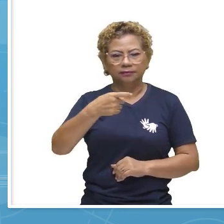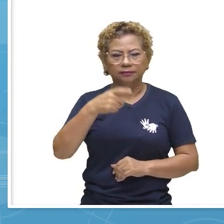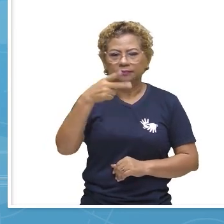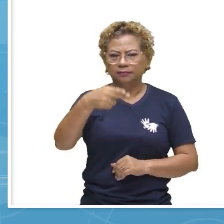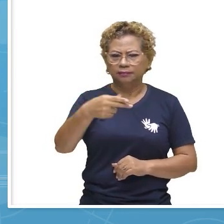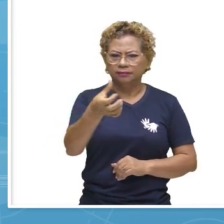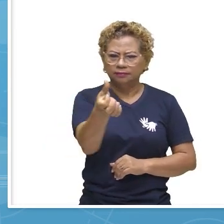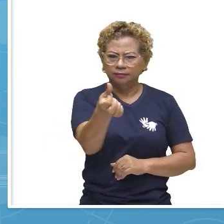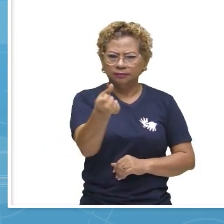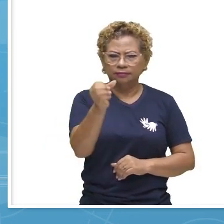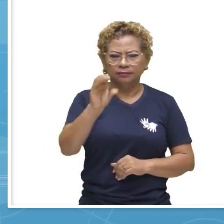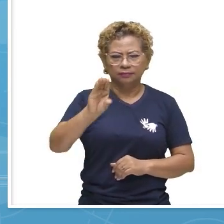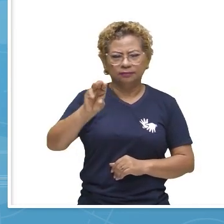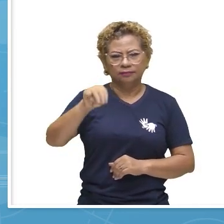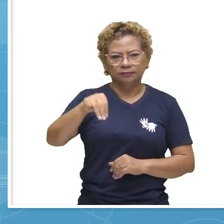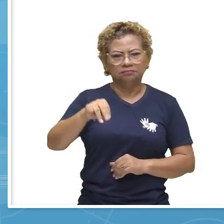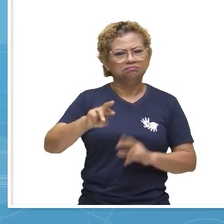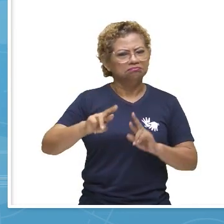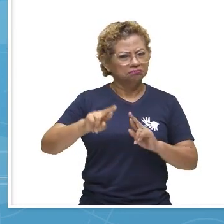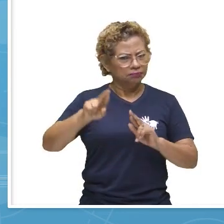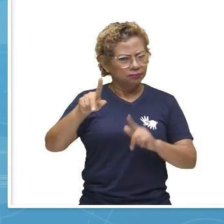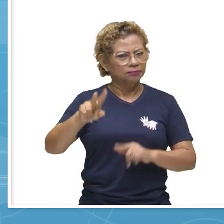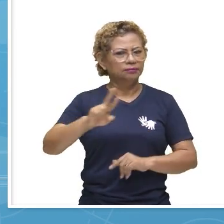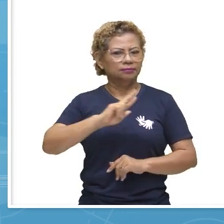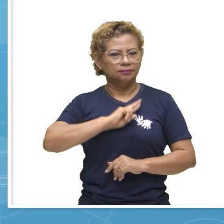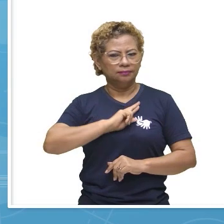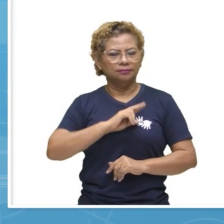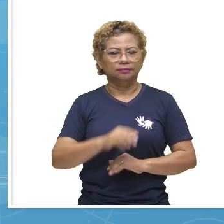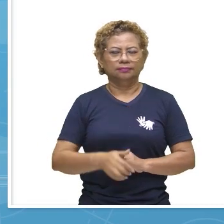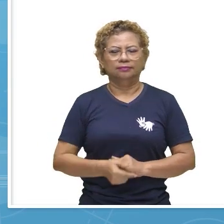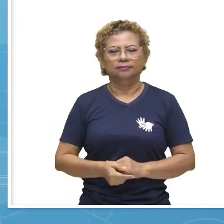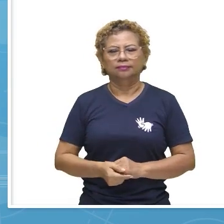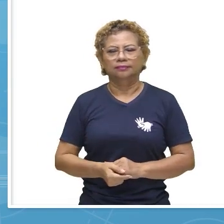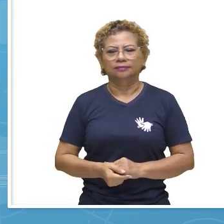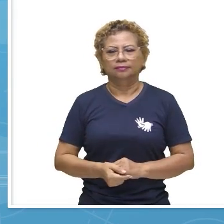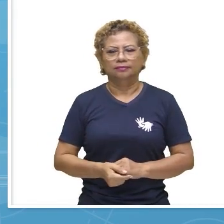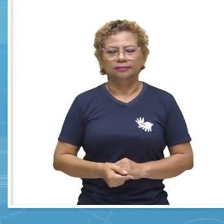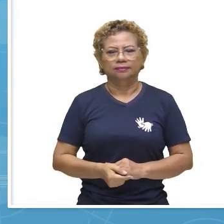6 centímetros. Olha aí uma resposta diferente.